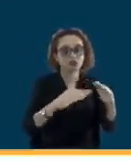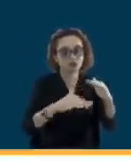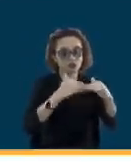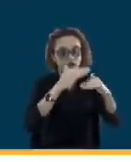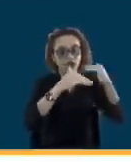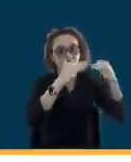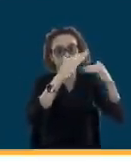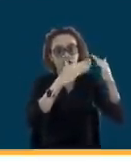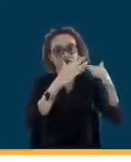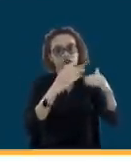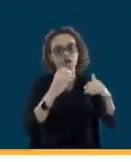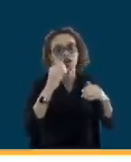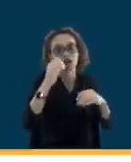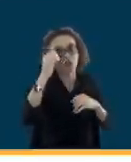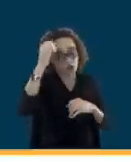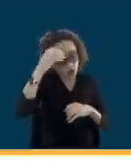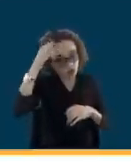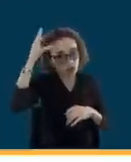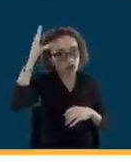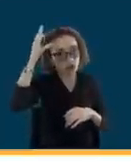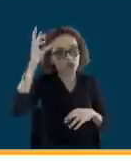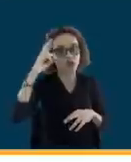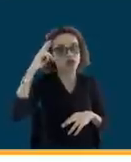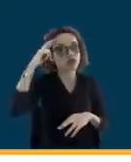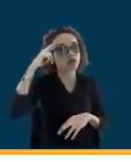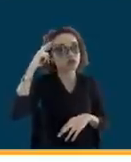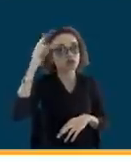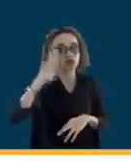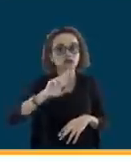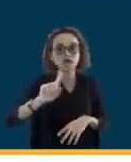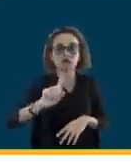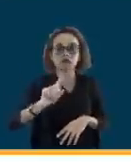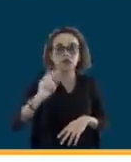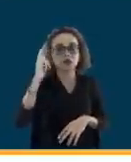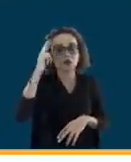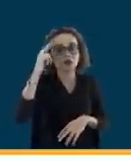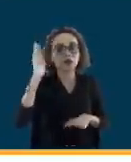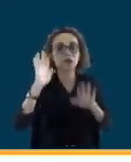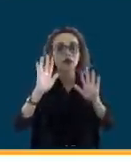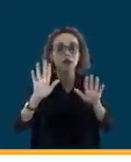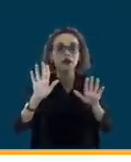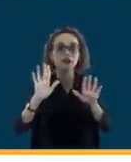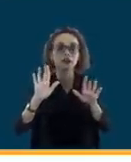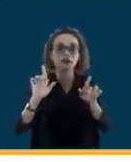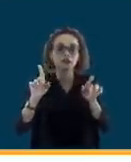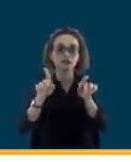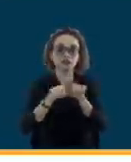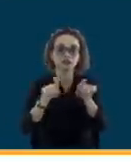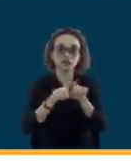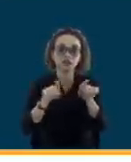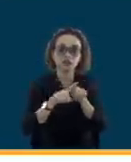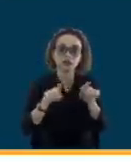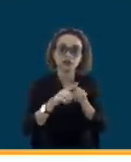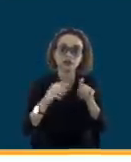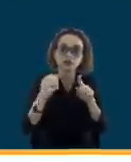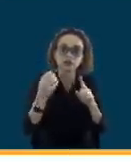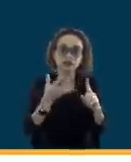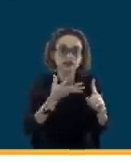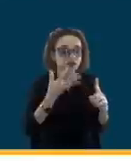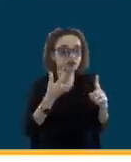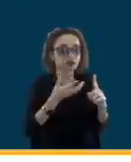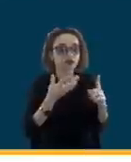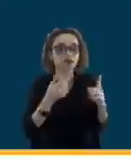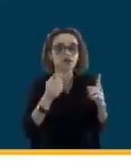de um conhecimento que ele não é só racional, que ele é um conhecimento que ele vem também na base do encantamento, ele vem também na base